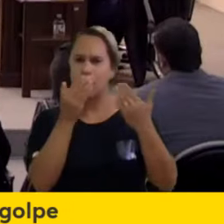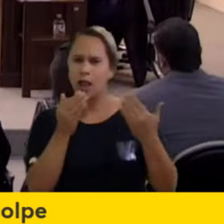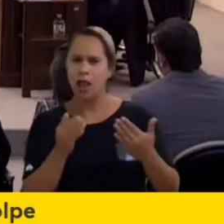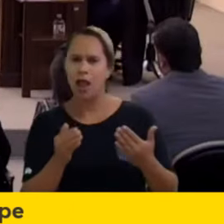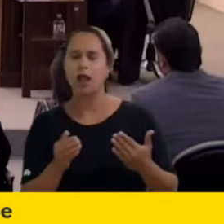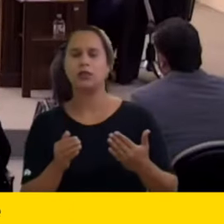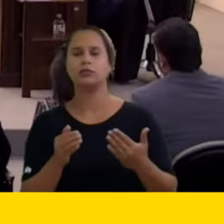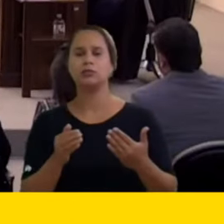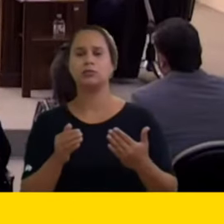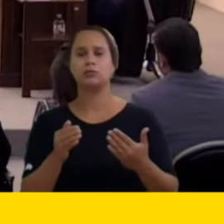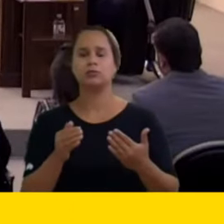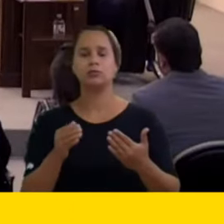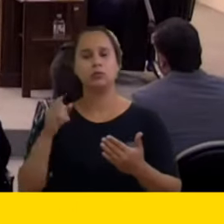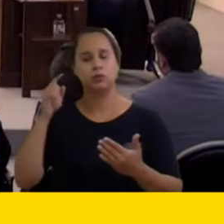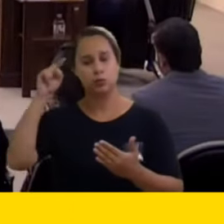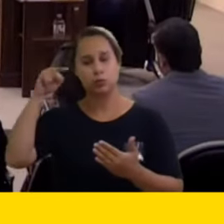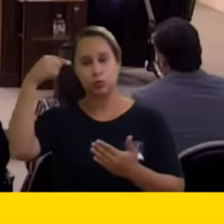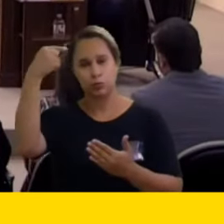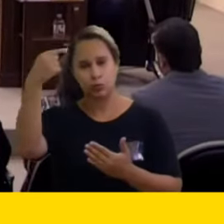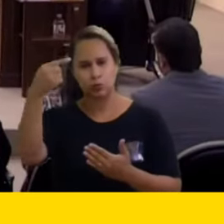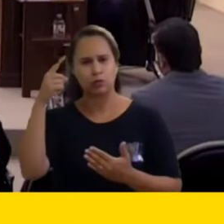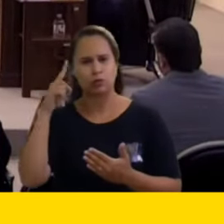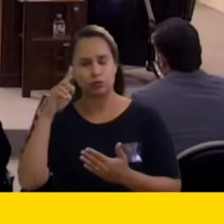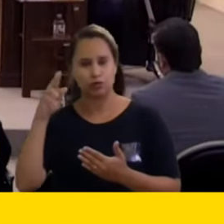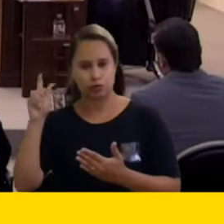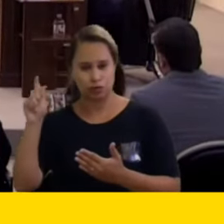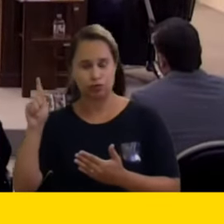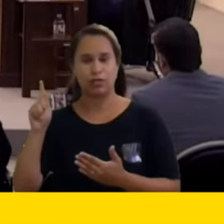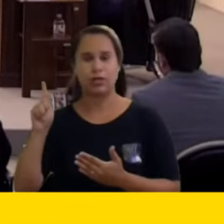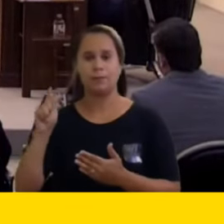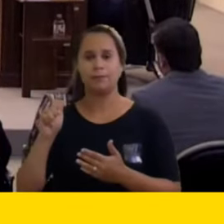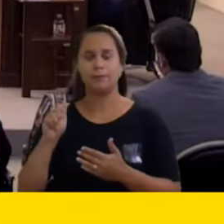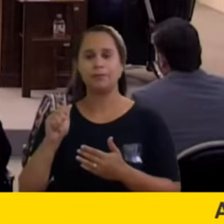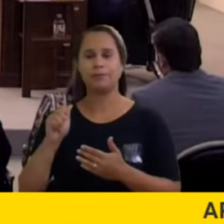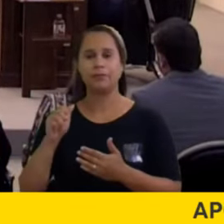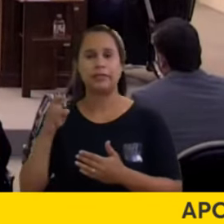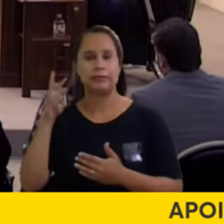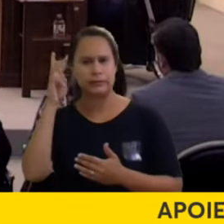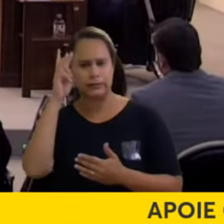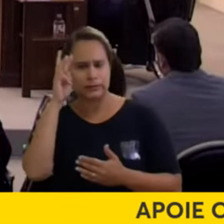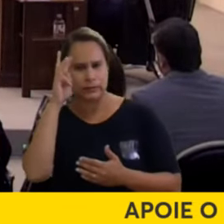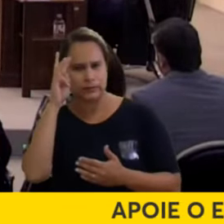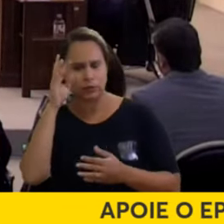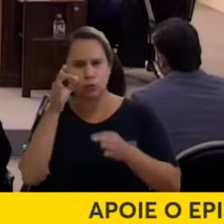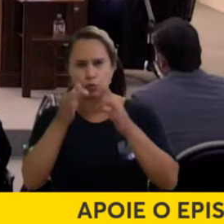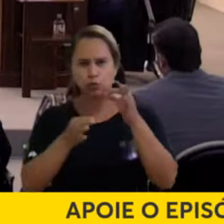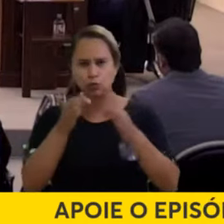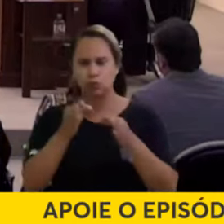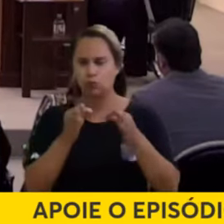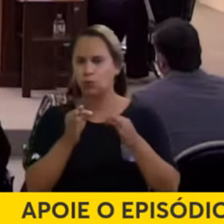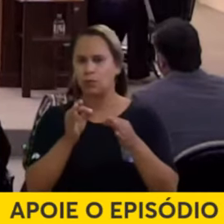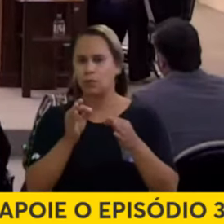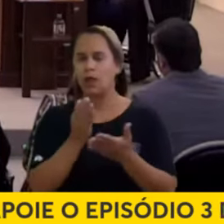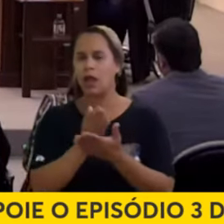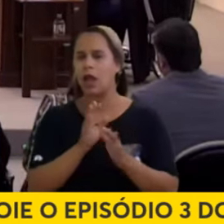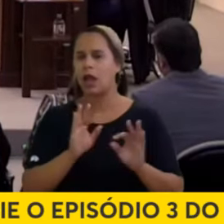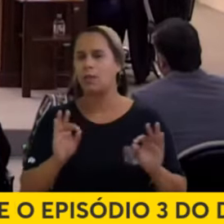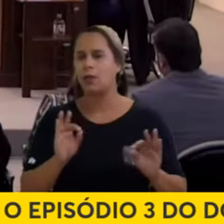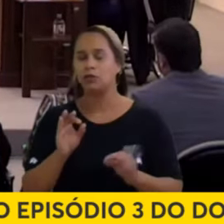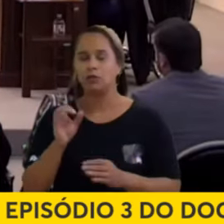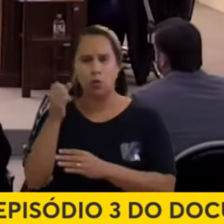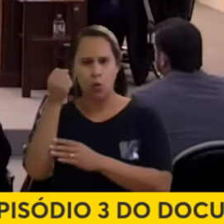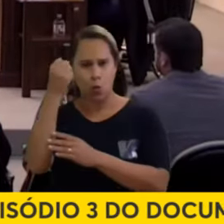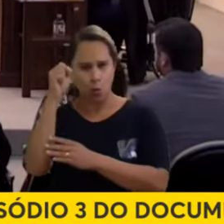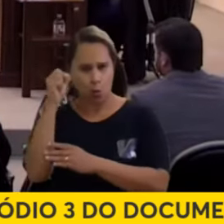quarta a outra segunda excepcionalmente para terça-feira ou seja esse julgamento acaba no dia 8 ou dia 9